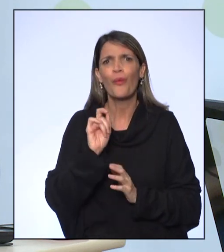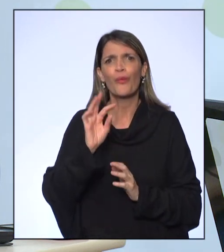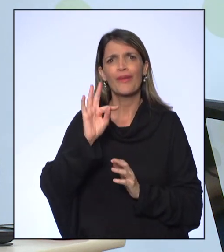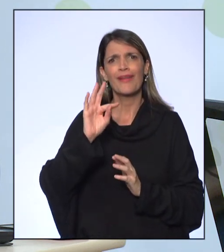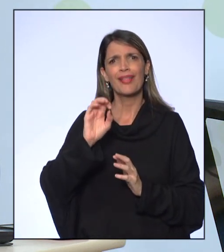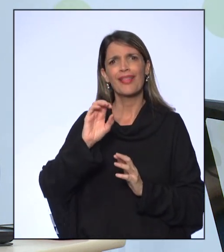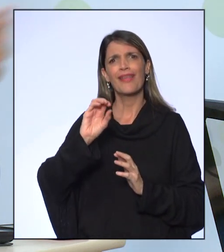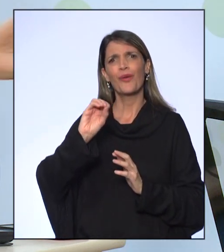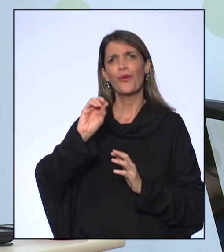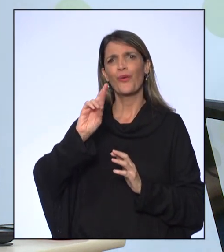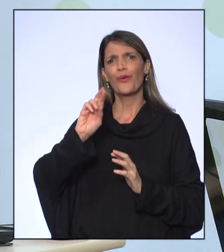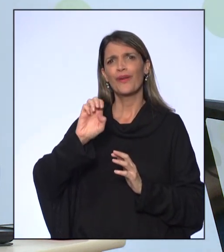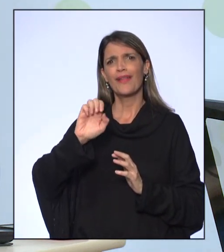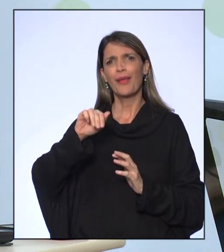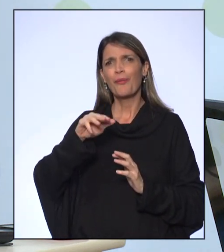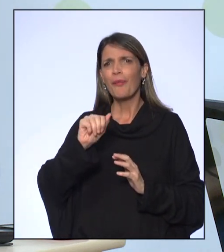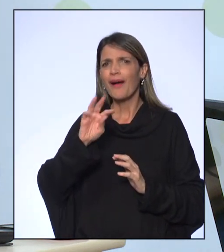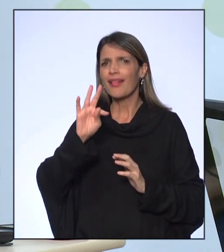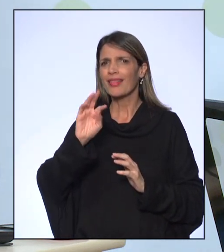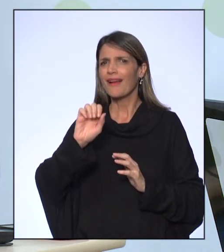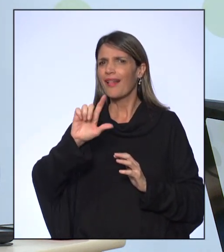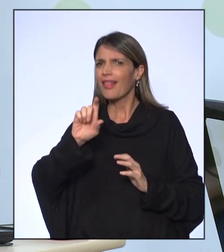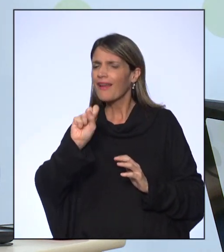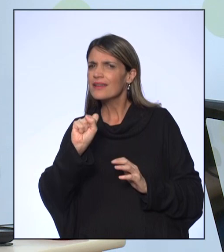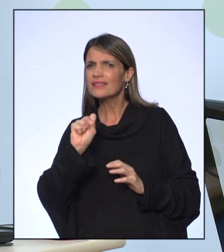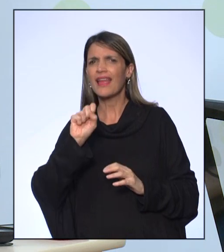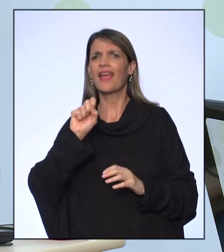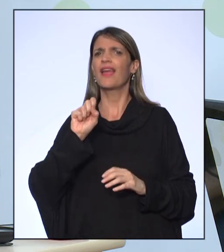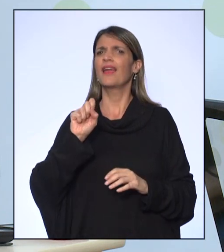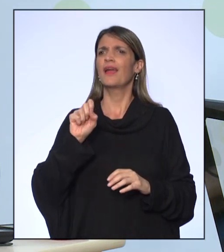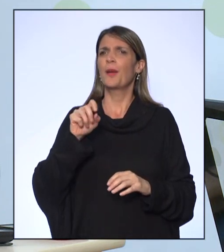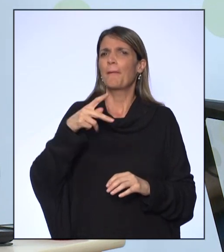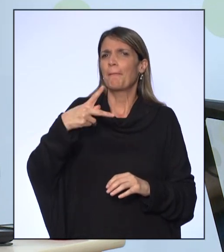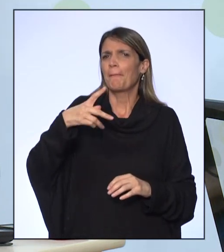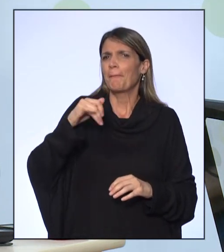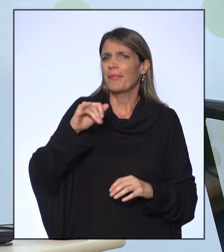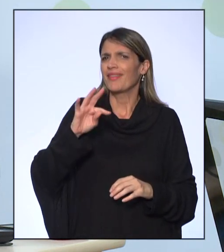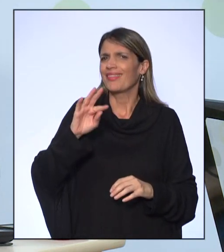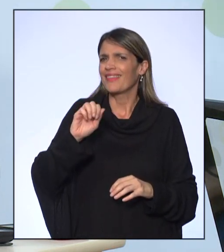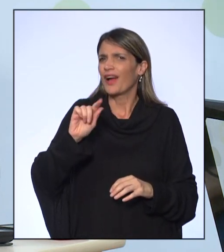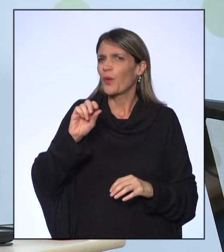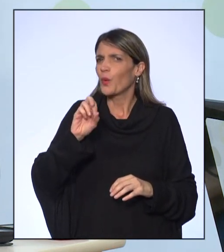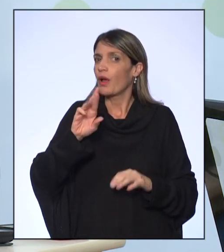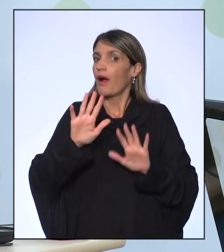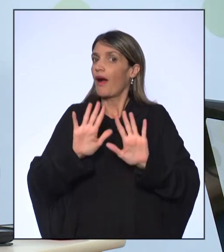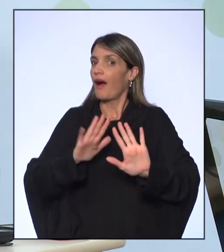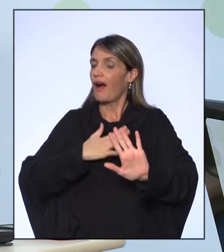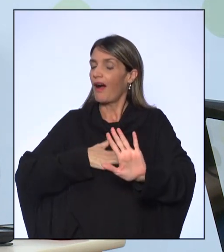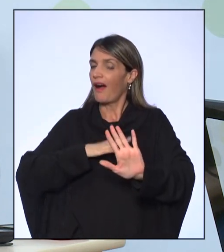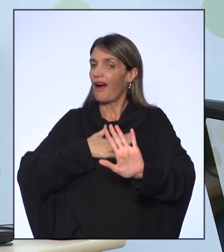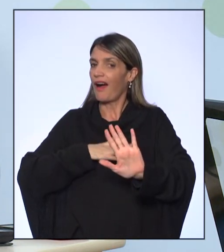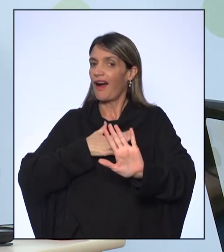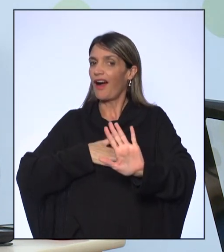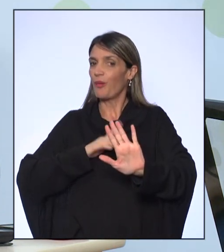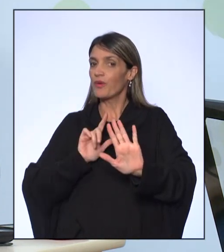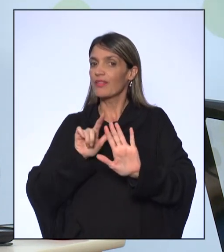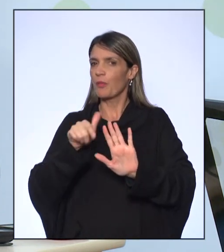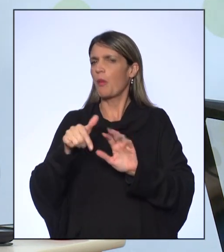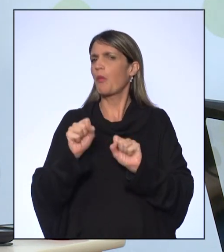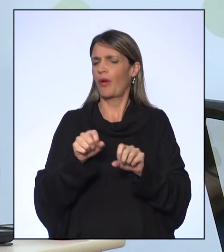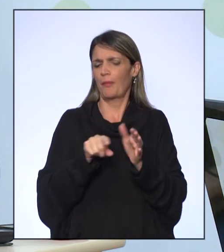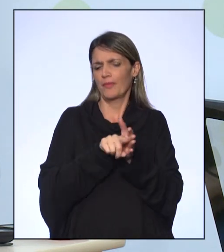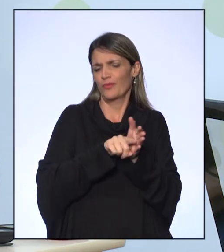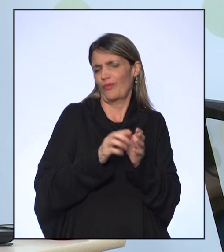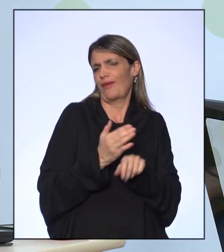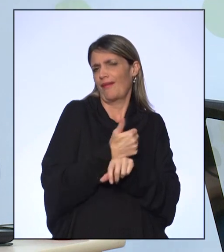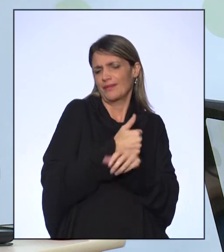e o teorema de Pitágoras. Bom, Tales é o que a gente já está explicando, né? E Pitágoras não chegou o seu momento ainda, vai chegar. Aliás, você pode até dar uma pesquisada